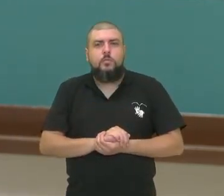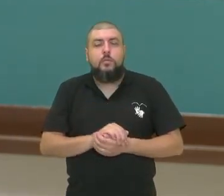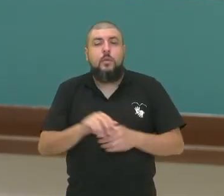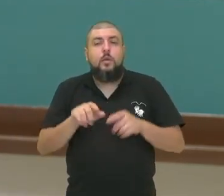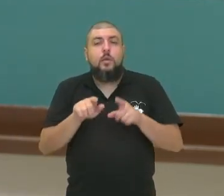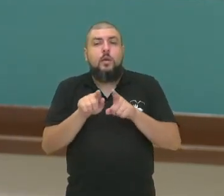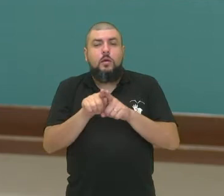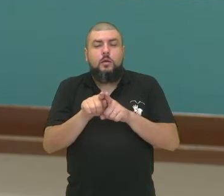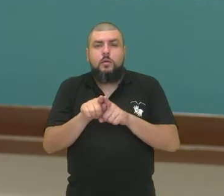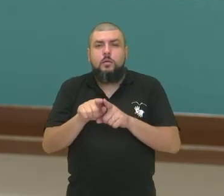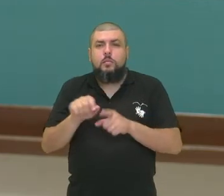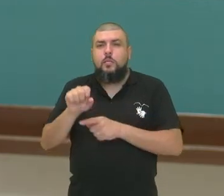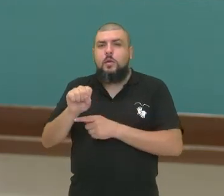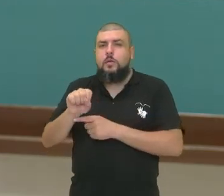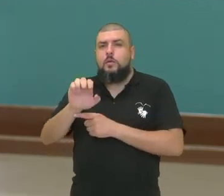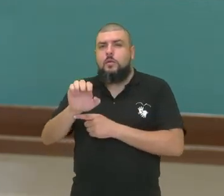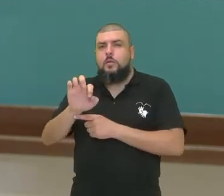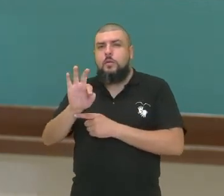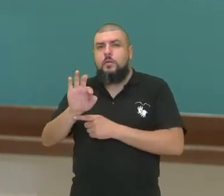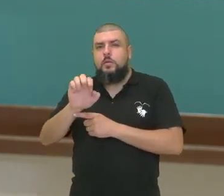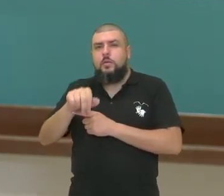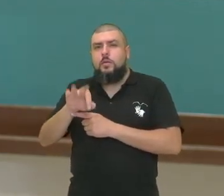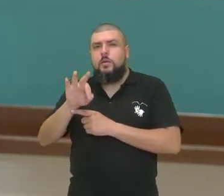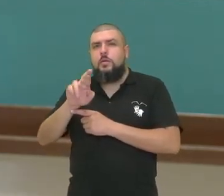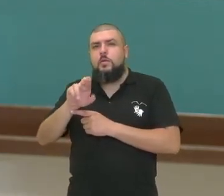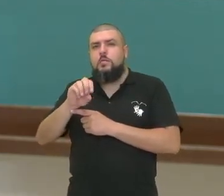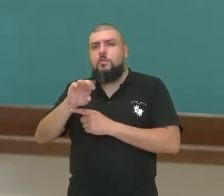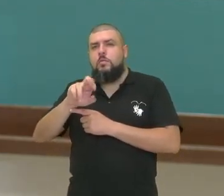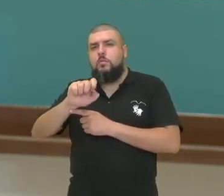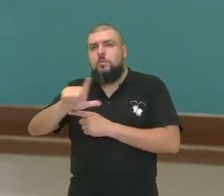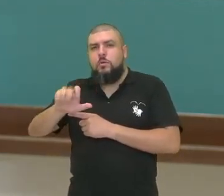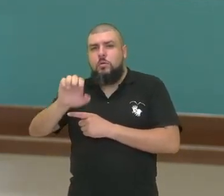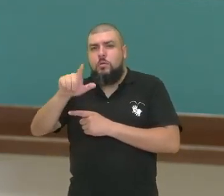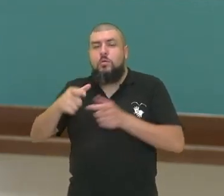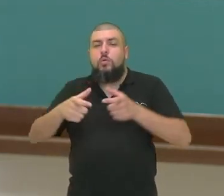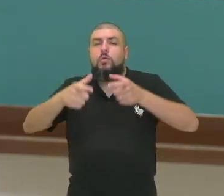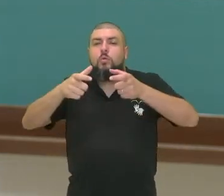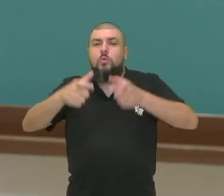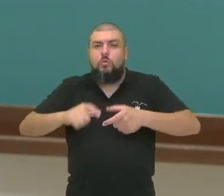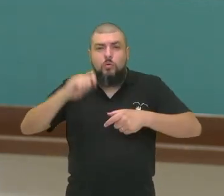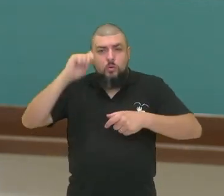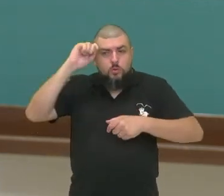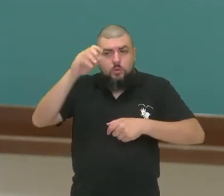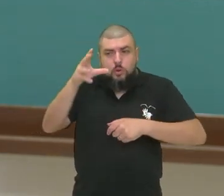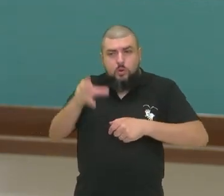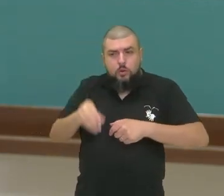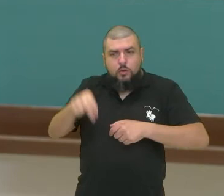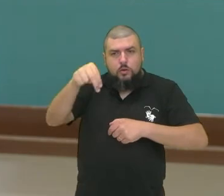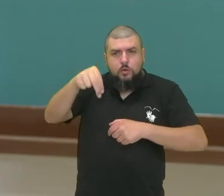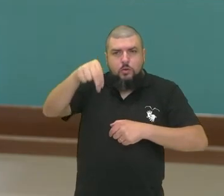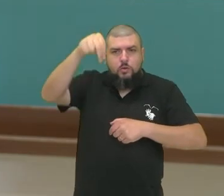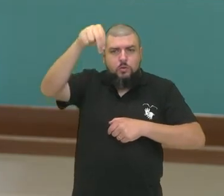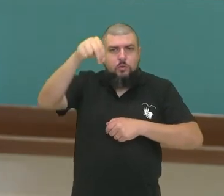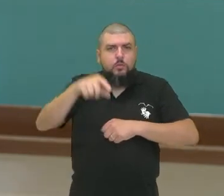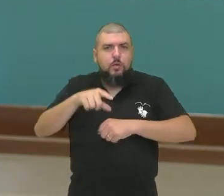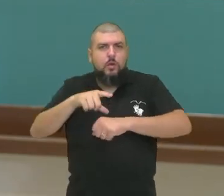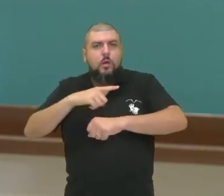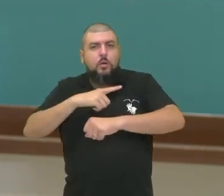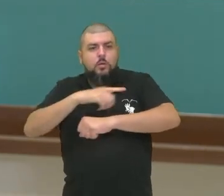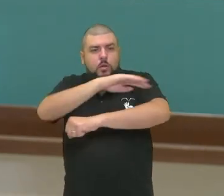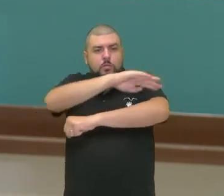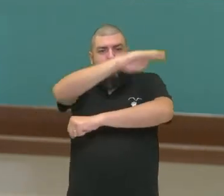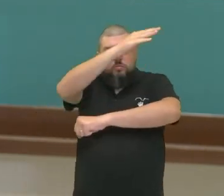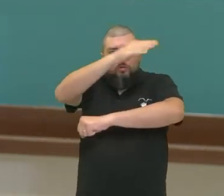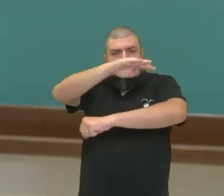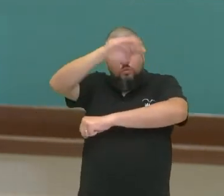Planalto Setentrional, ou seja, o Planalto do Norte. Então temos aqui inclusive a cadeia do Atlas, que é uma cadeia de montanhas formadas por